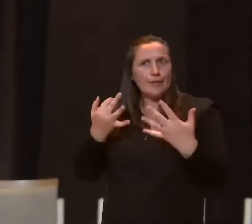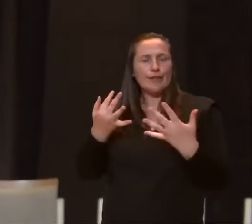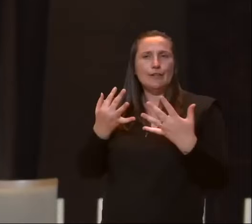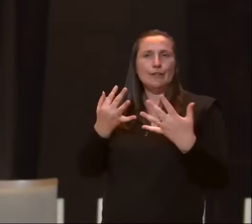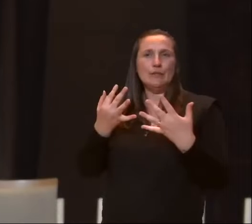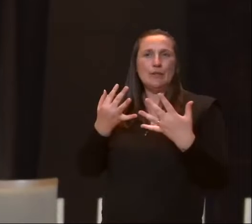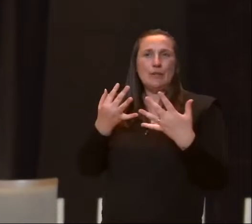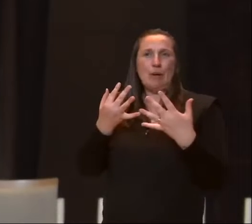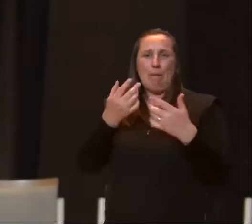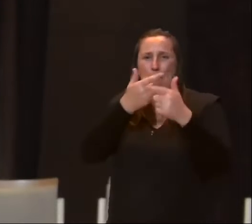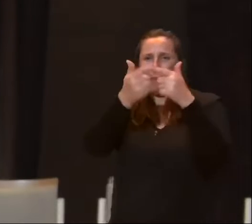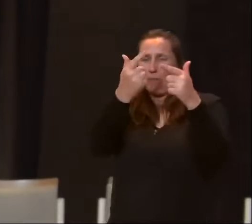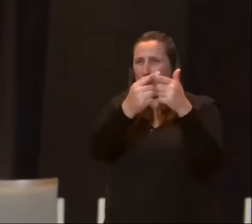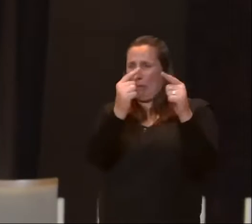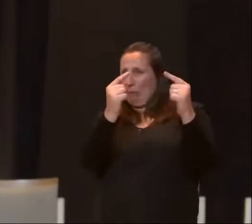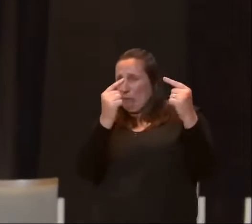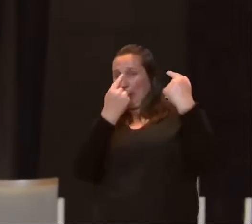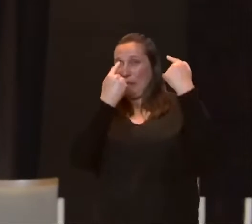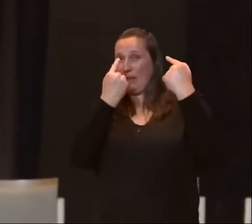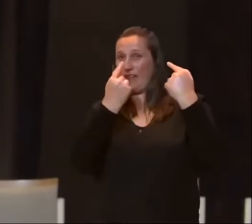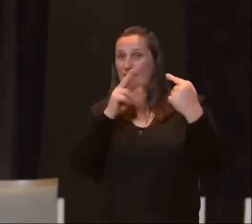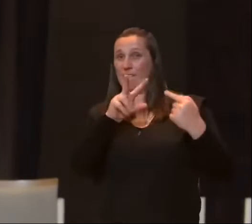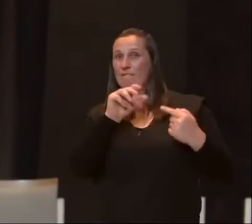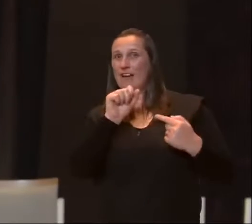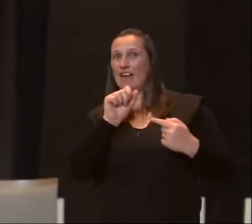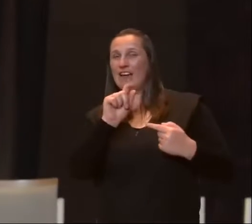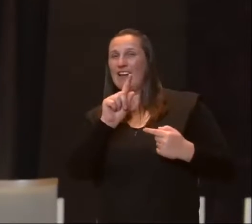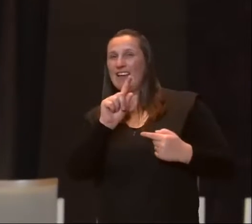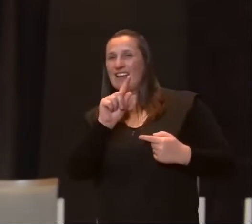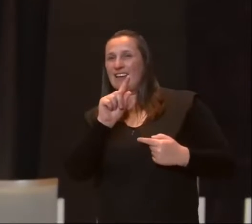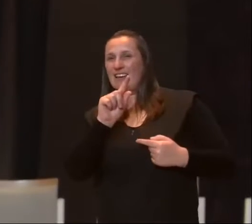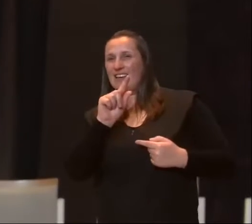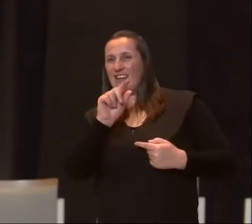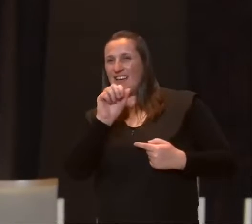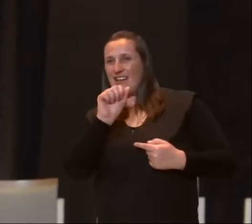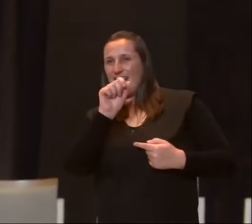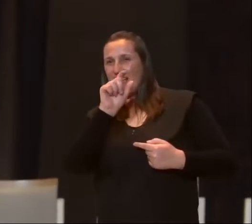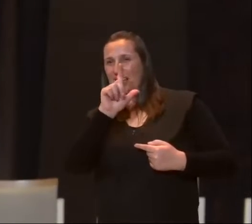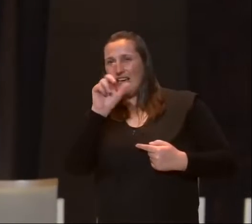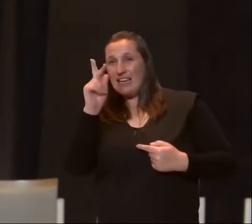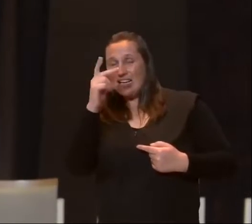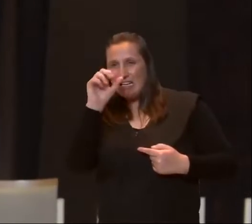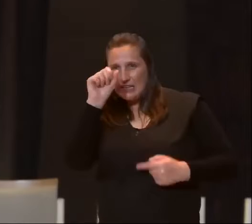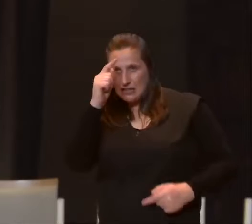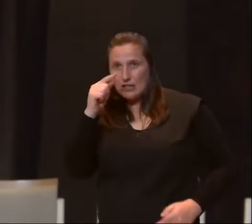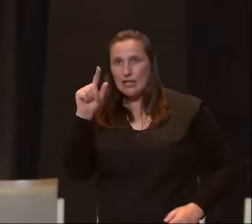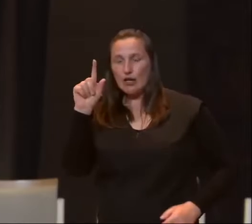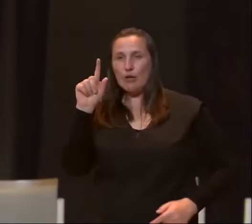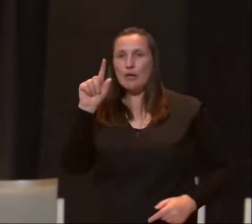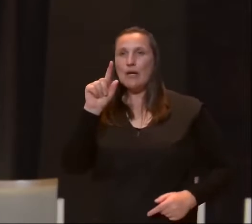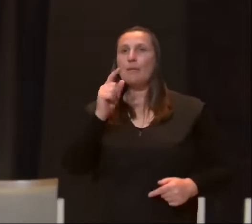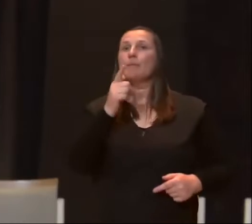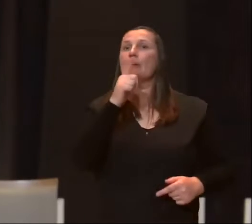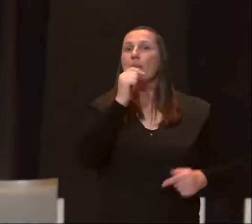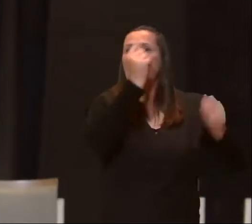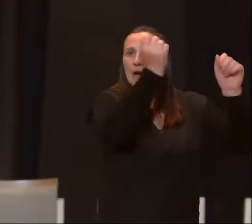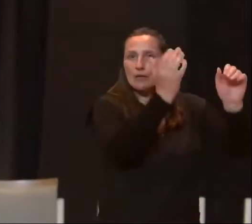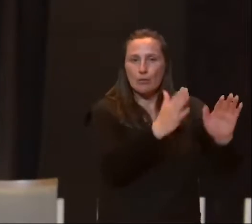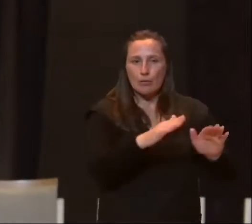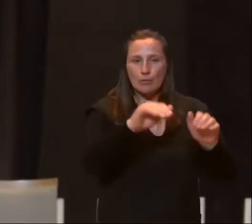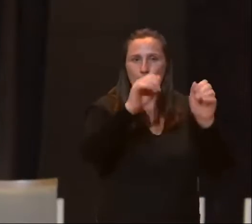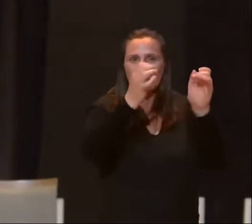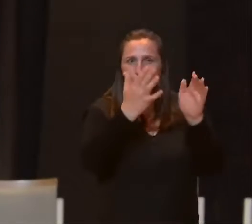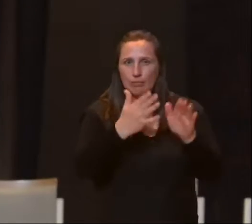O que é vagalhão? A onda forte. Quando você é embolado, não sei se já foi embolado